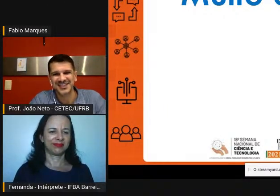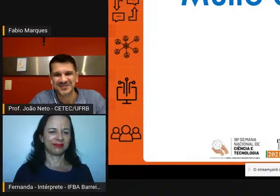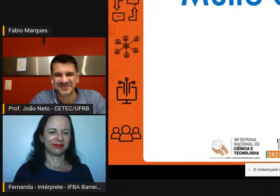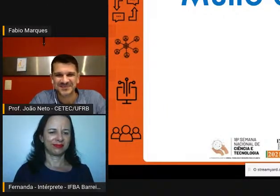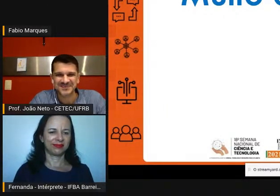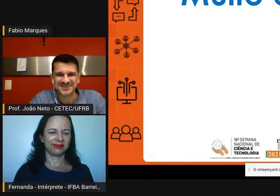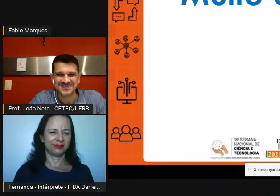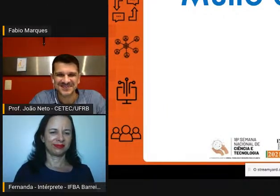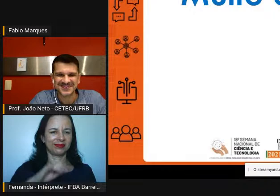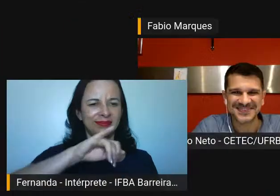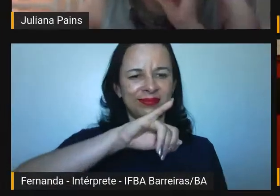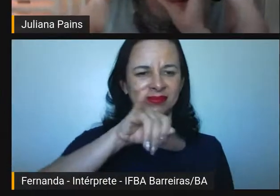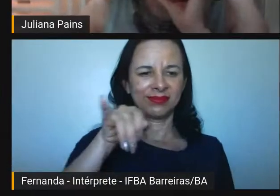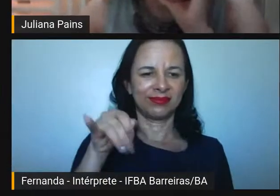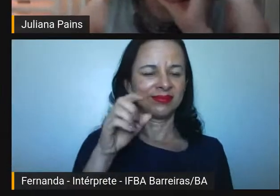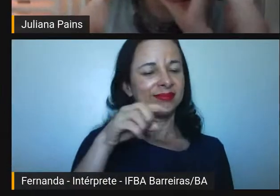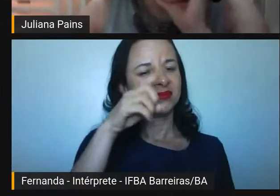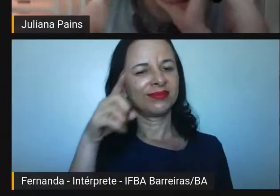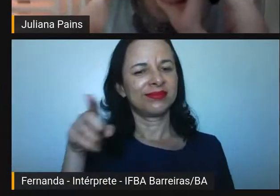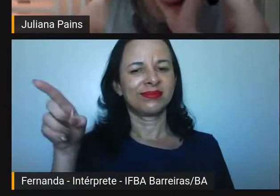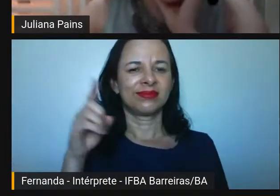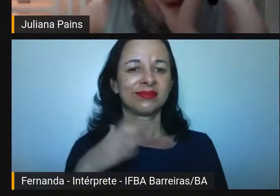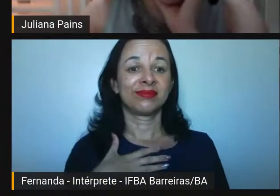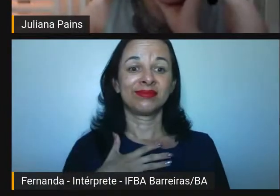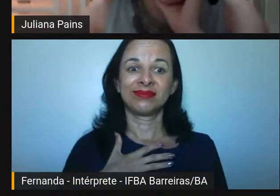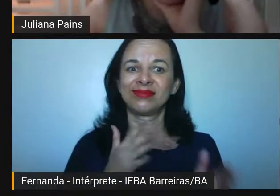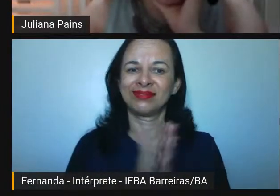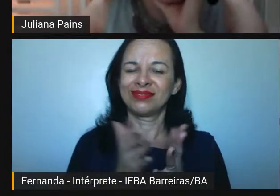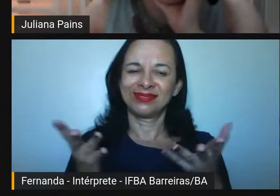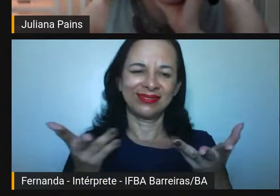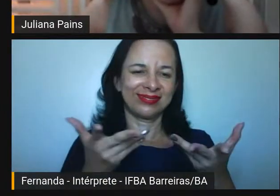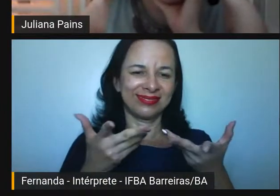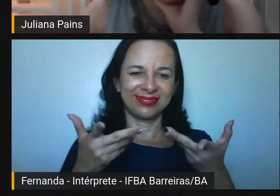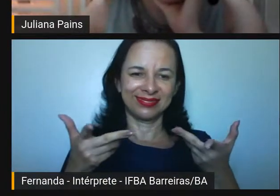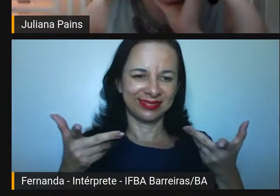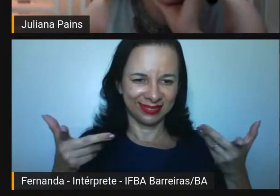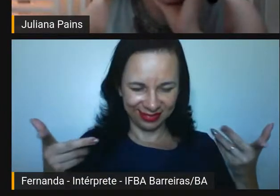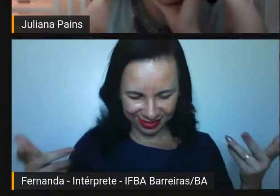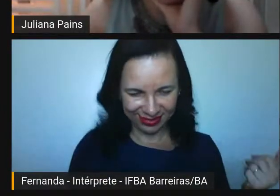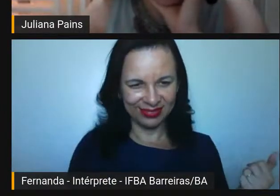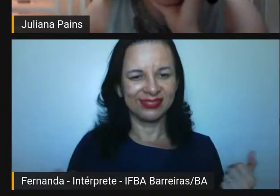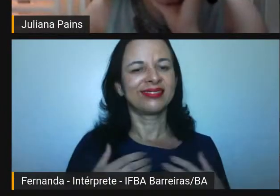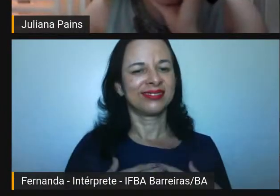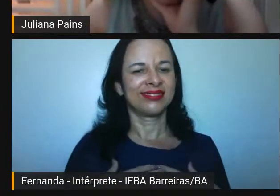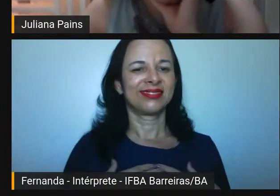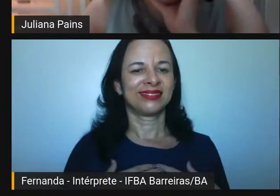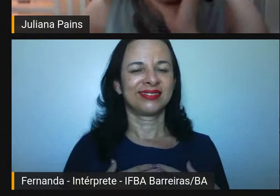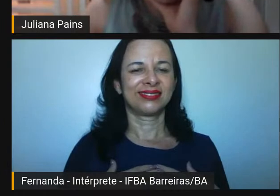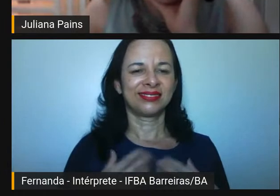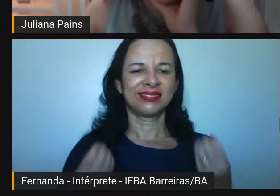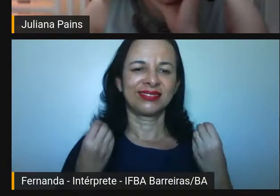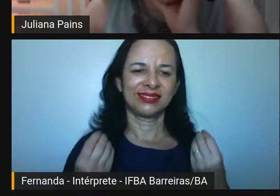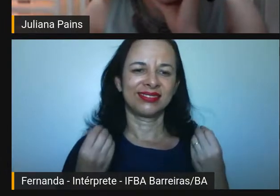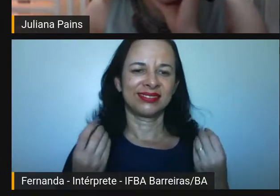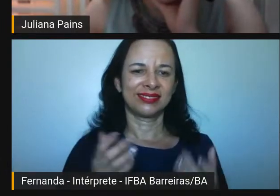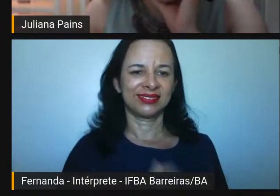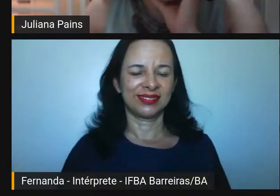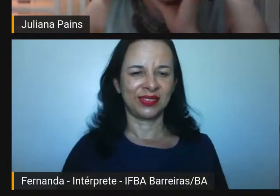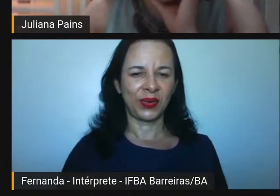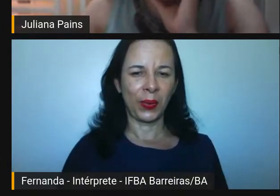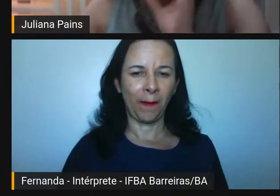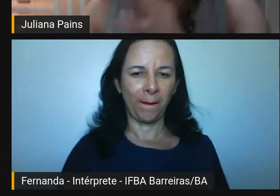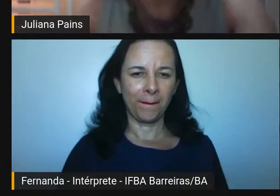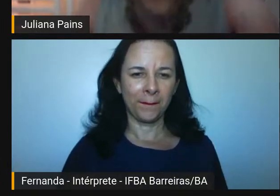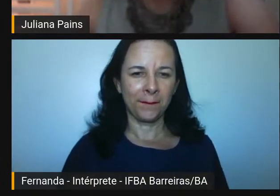João eu estou encantada essa é a palavra assim eu tô Meu Deus Como acabou É